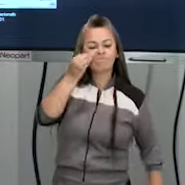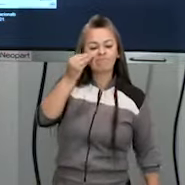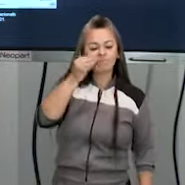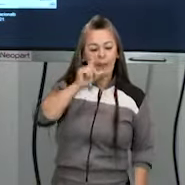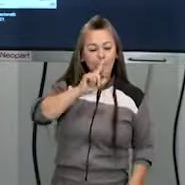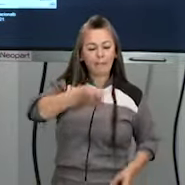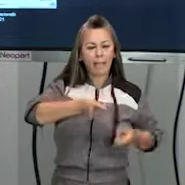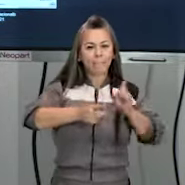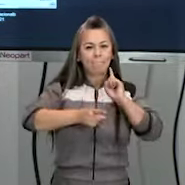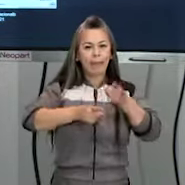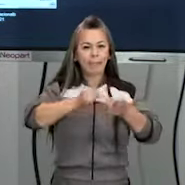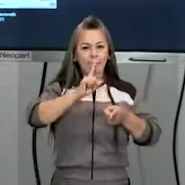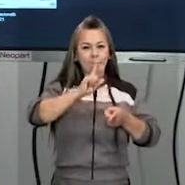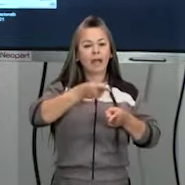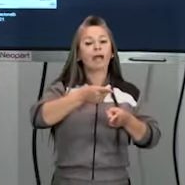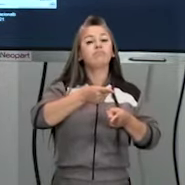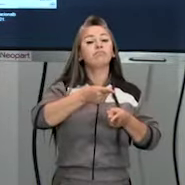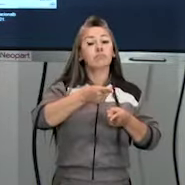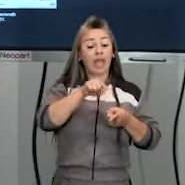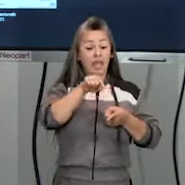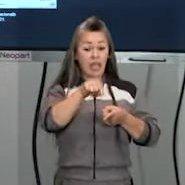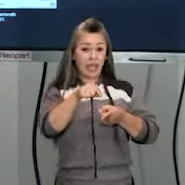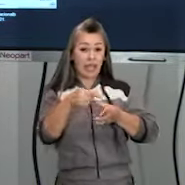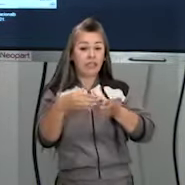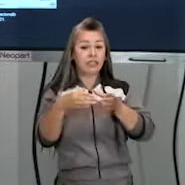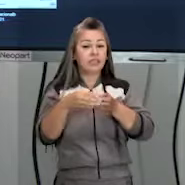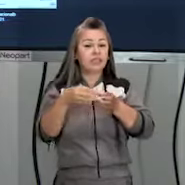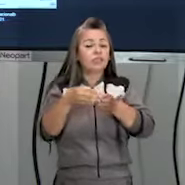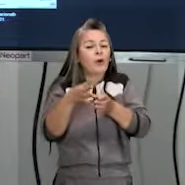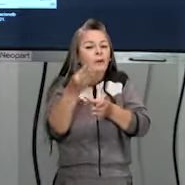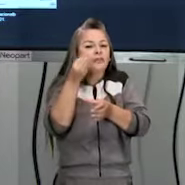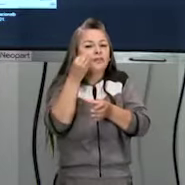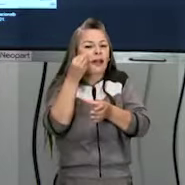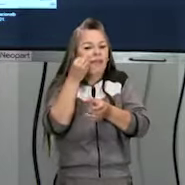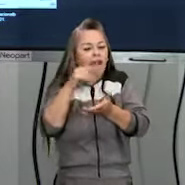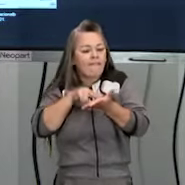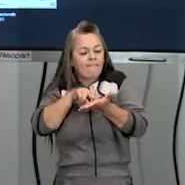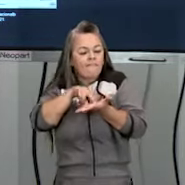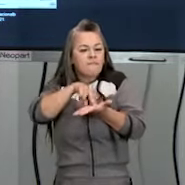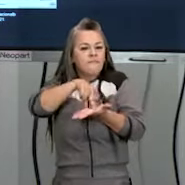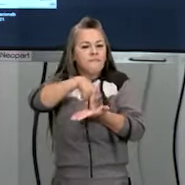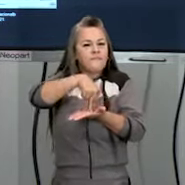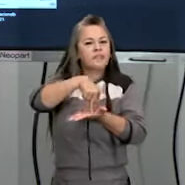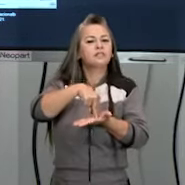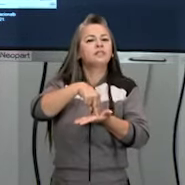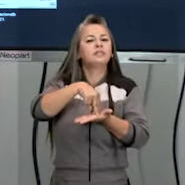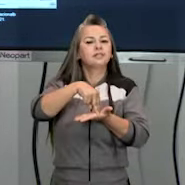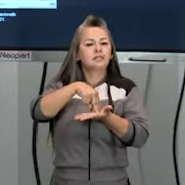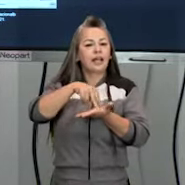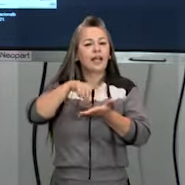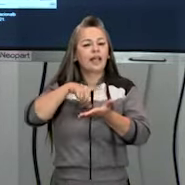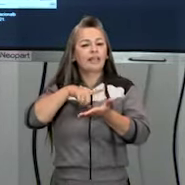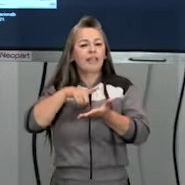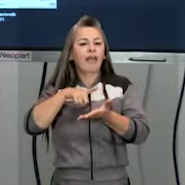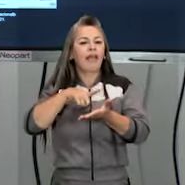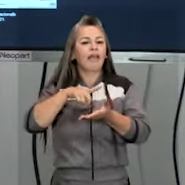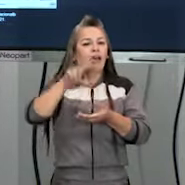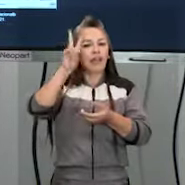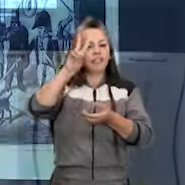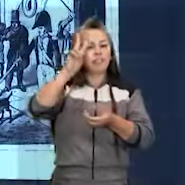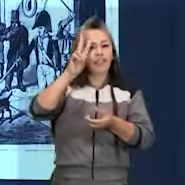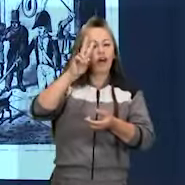no território do continente africano entre essas populações. Bom, aqui a gente vê uma